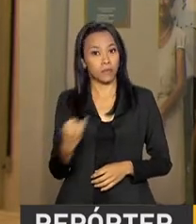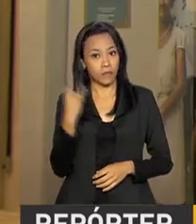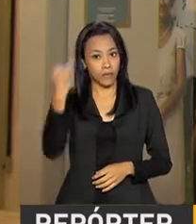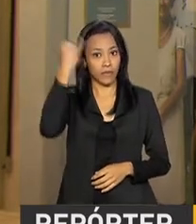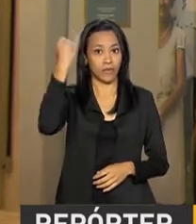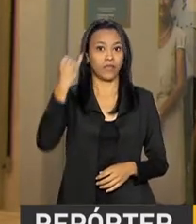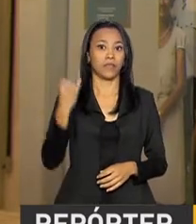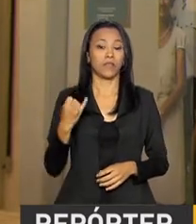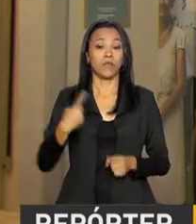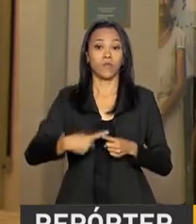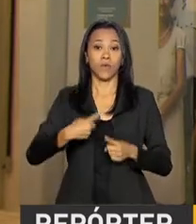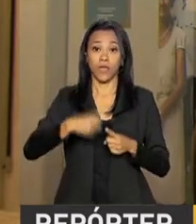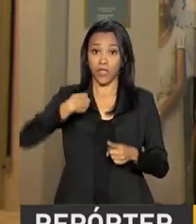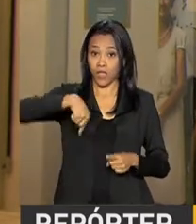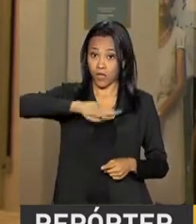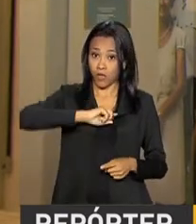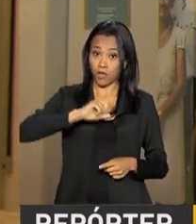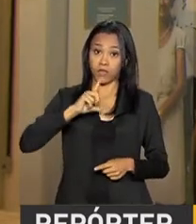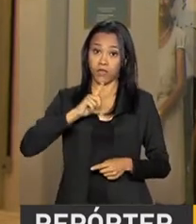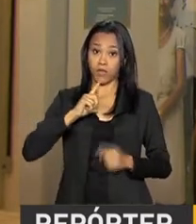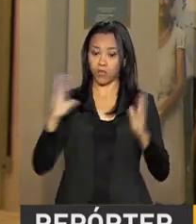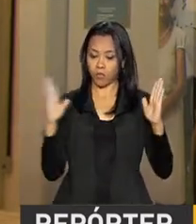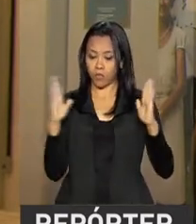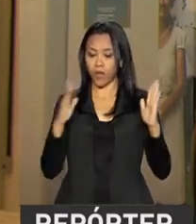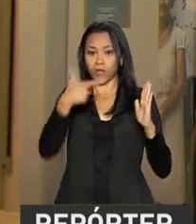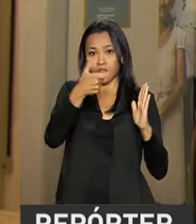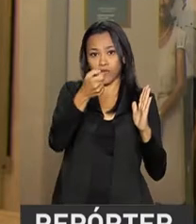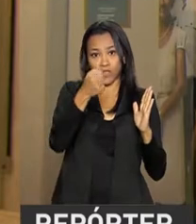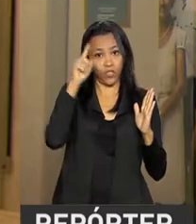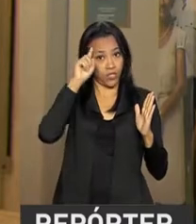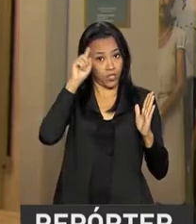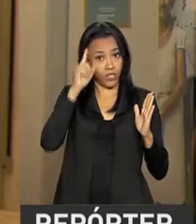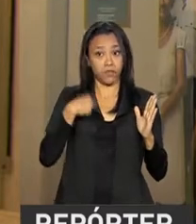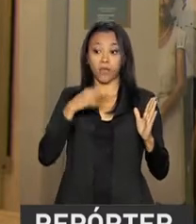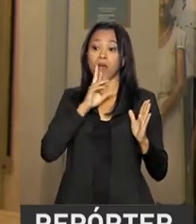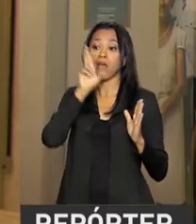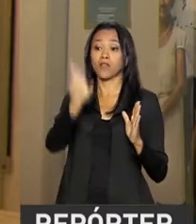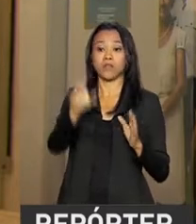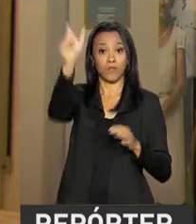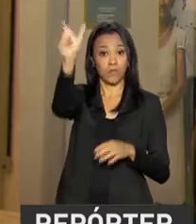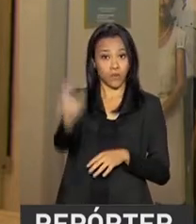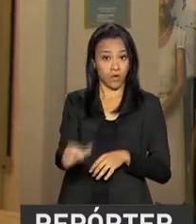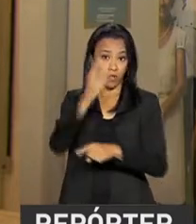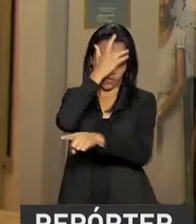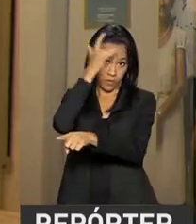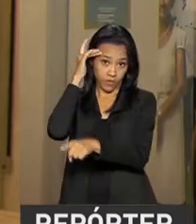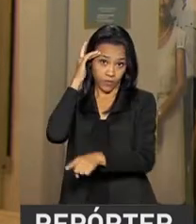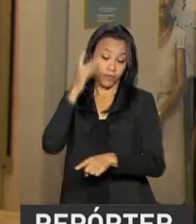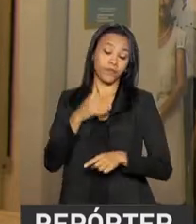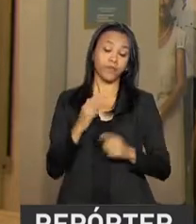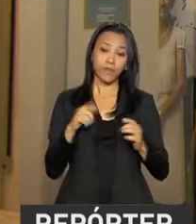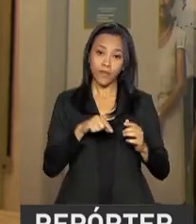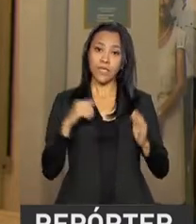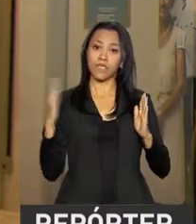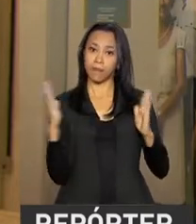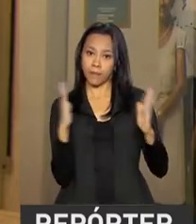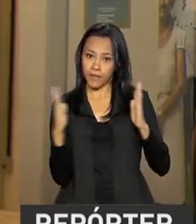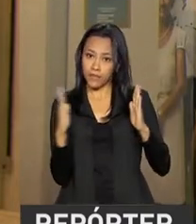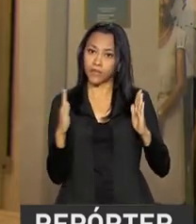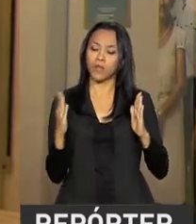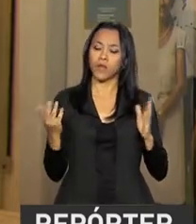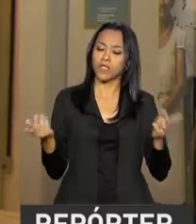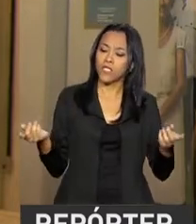porque nós temos 20 dias para dar uma resposta ao consumidor então nesses 20 dias a gente faz a intermediação